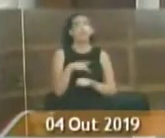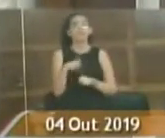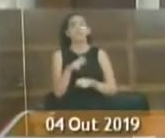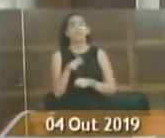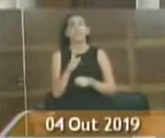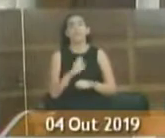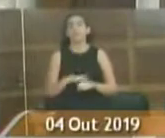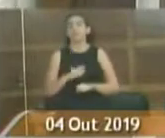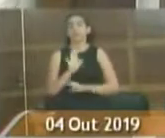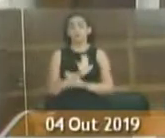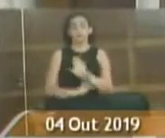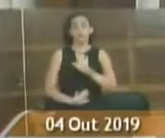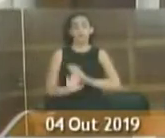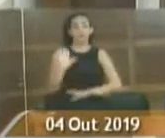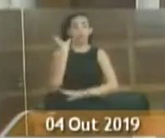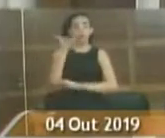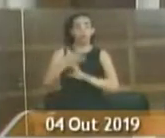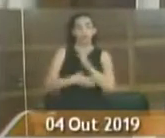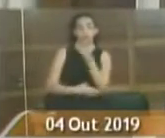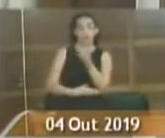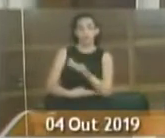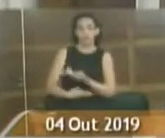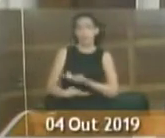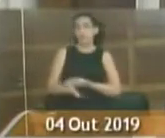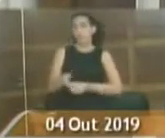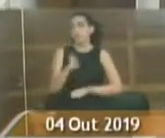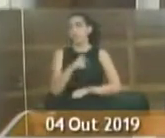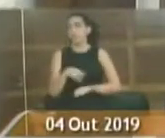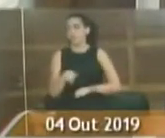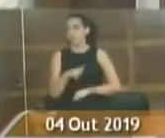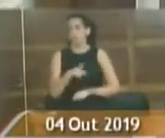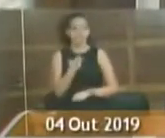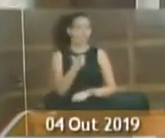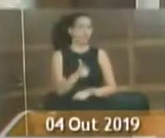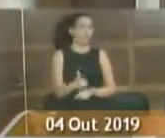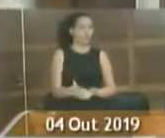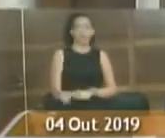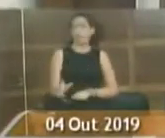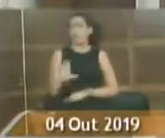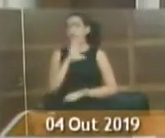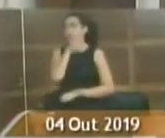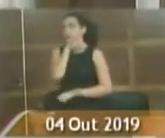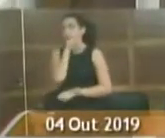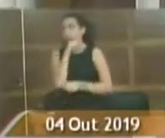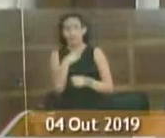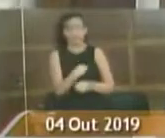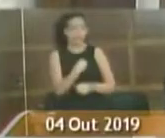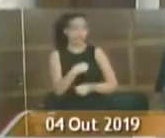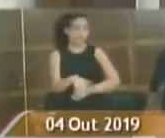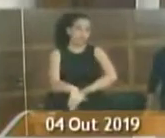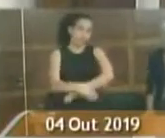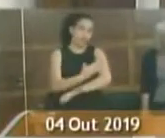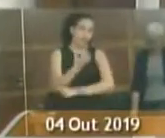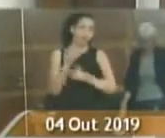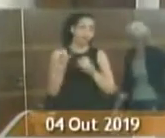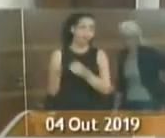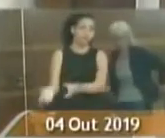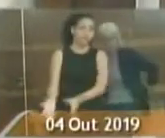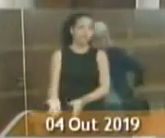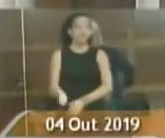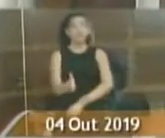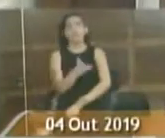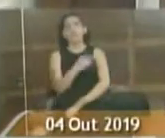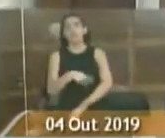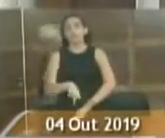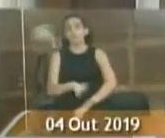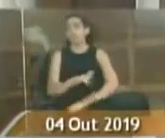mais controle ambiental, esse país não tem animais nas ruas, esse país todo mundo leva